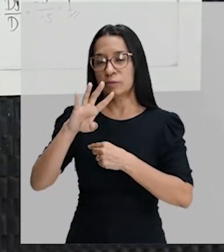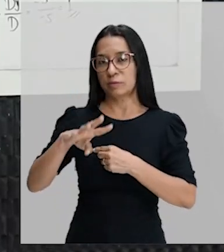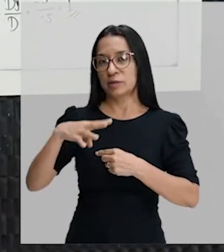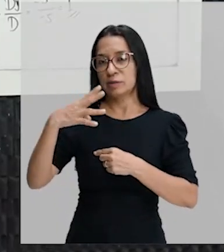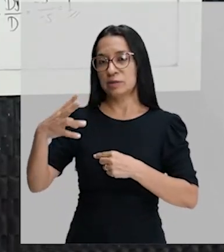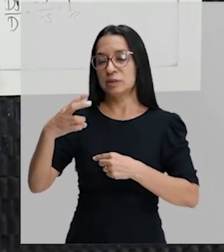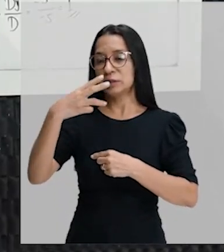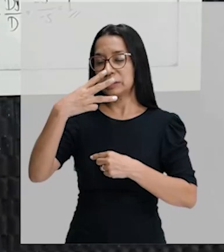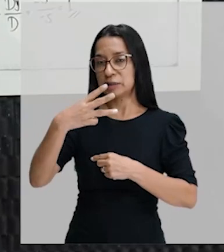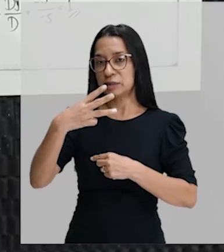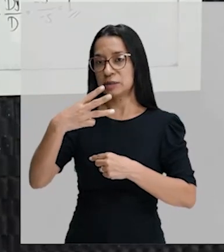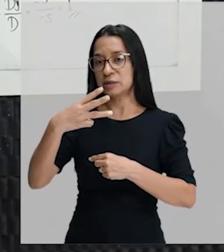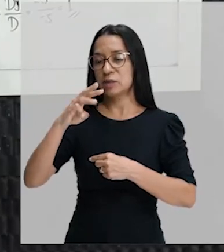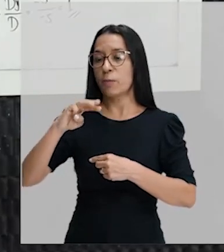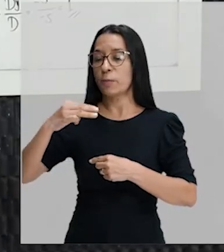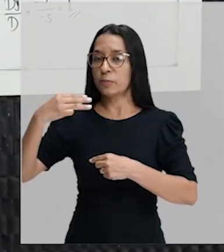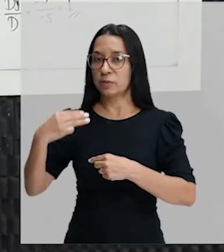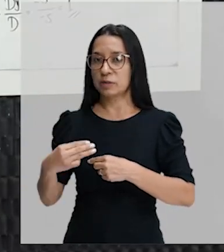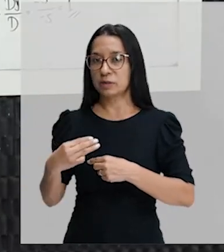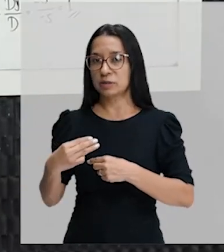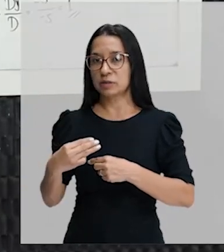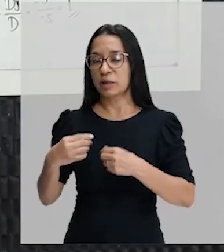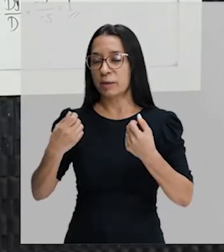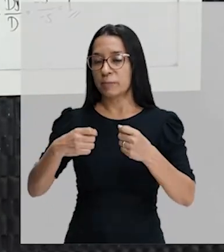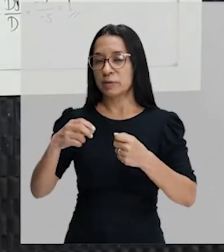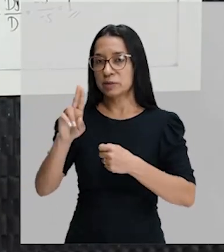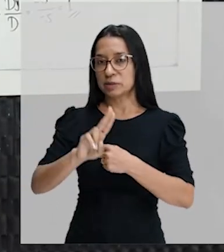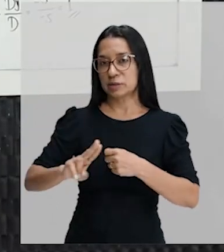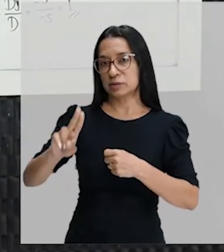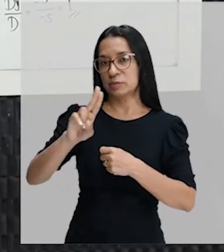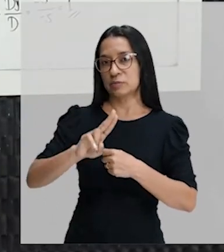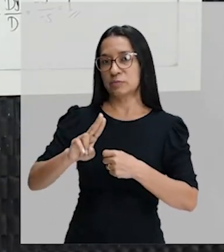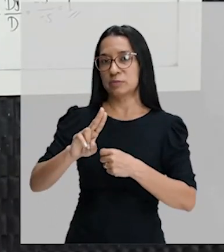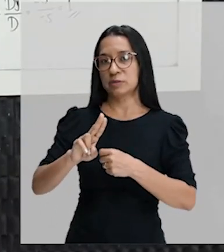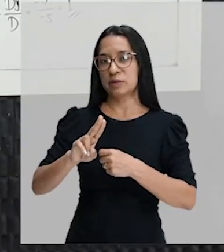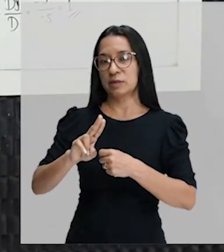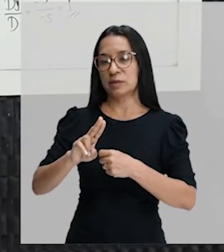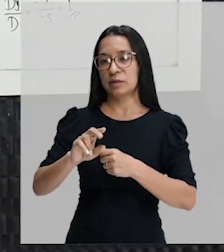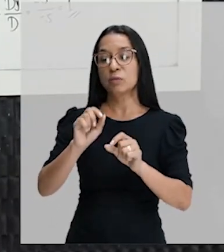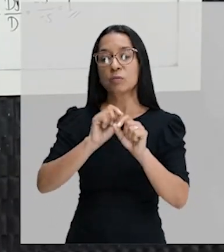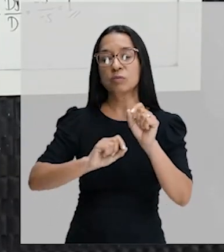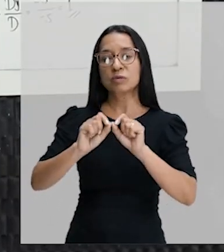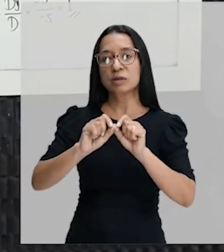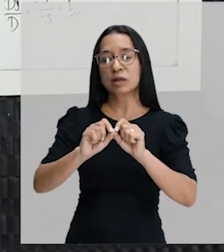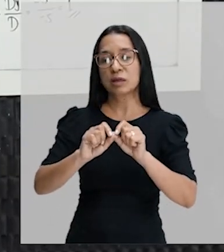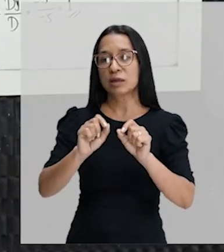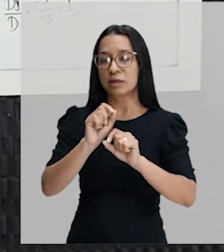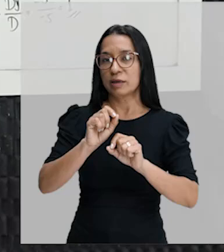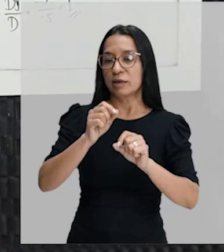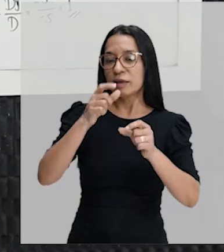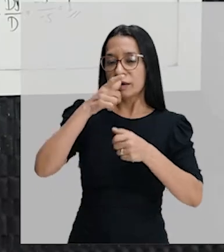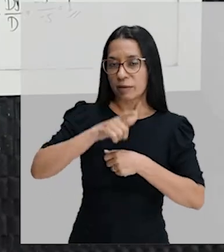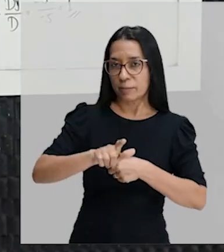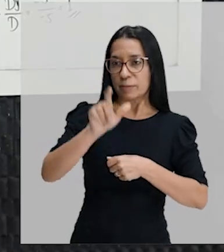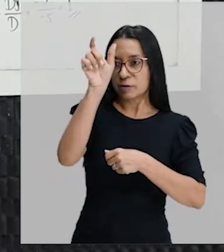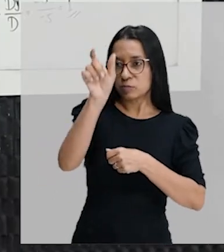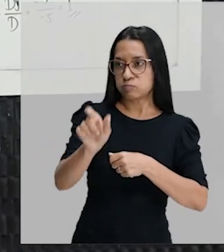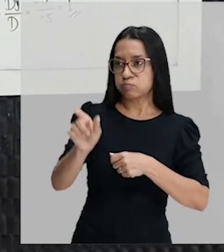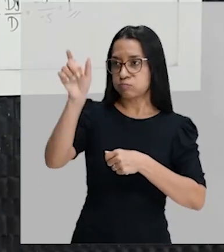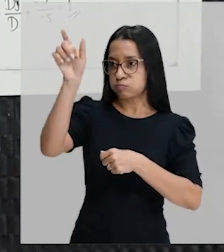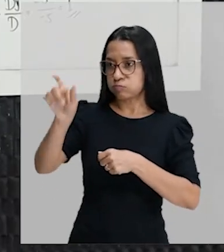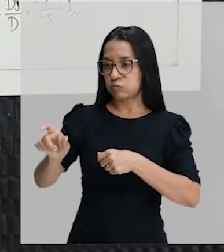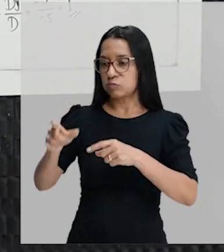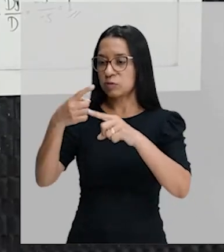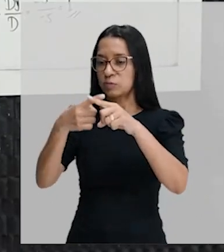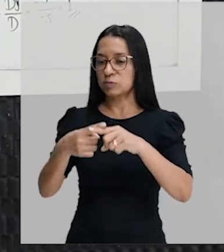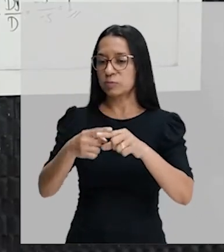3 por 3, tem que usar Sarri, né? Aquele procedimento que repete duas colunas, vai multiplicando diagonais. Isso aí